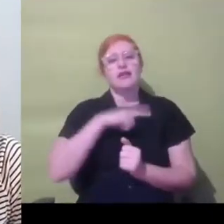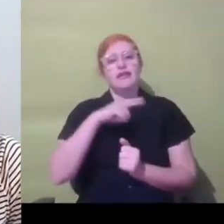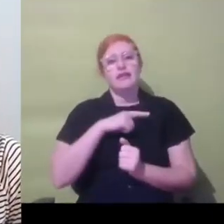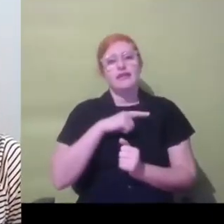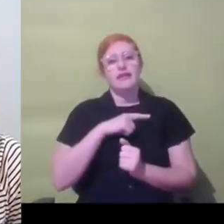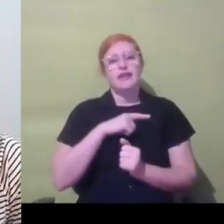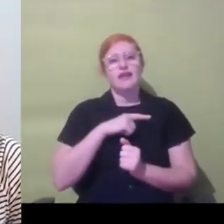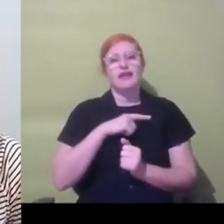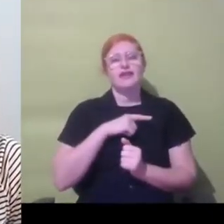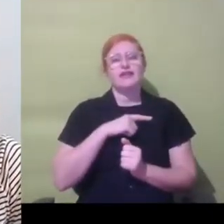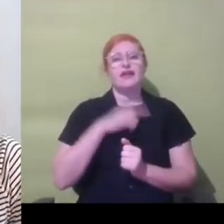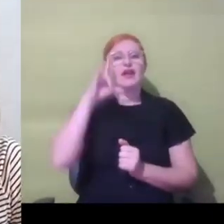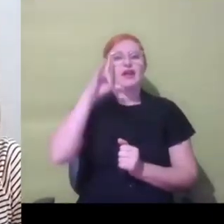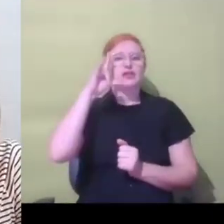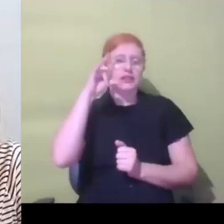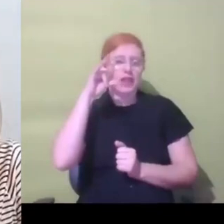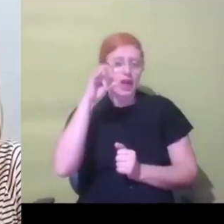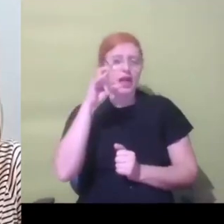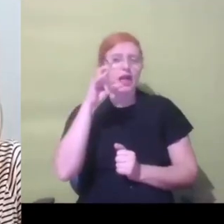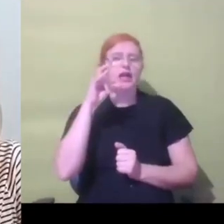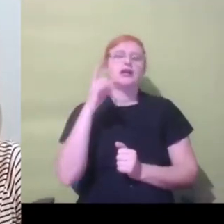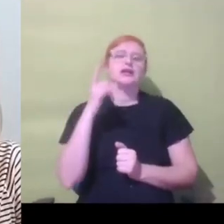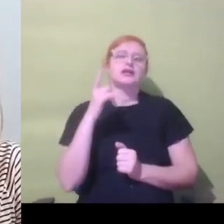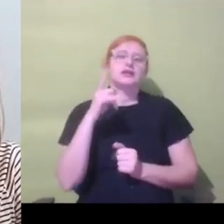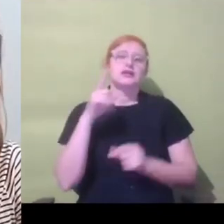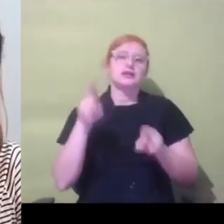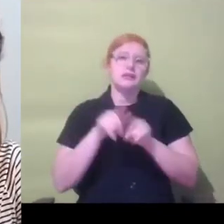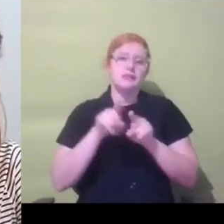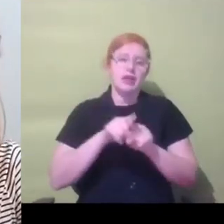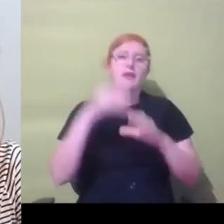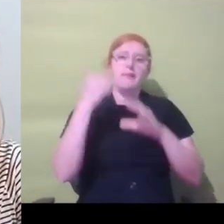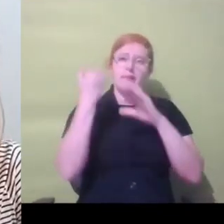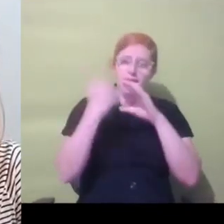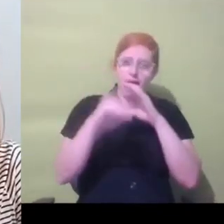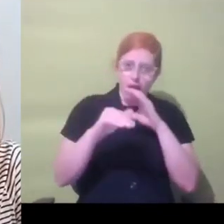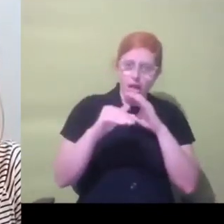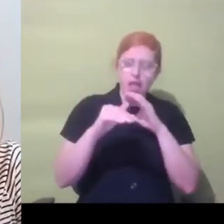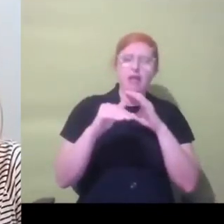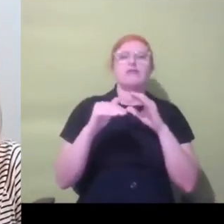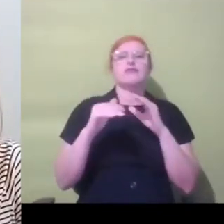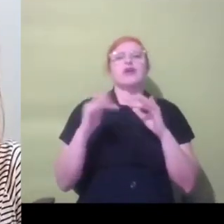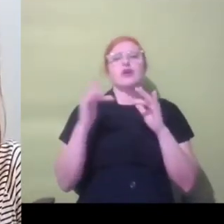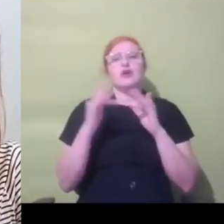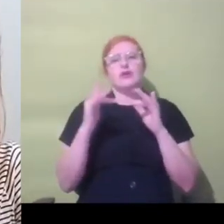Tem pela própria direct do Instagram. Tem um e-mail também,